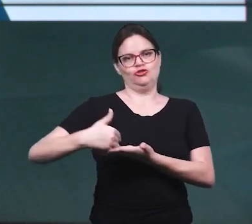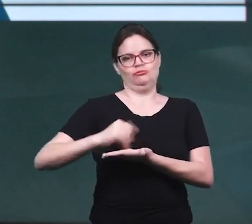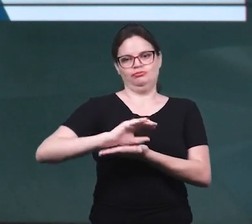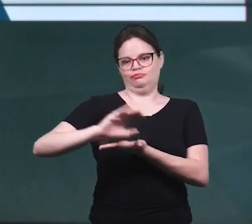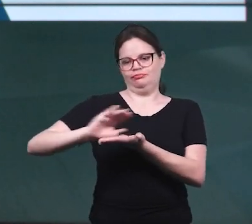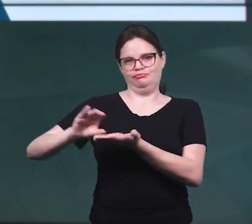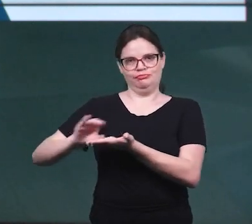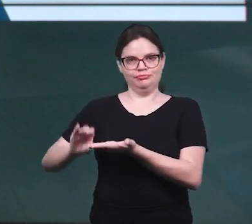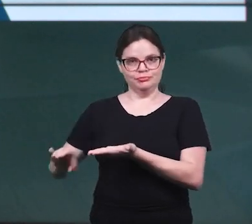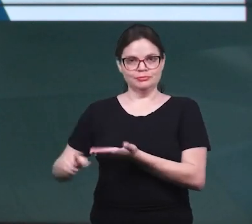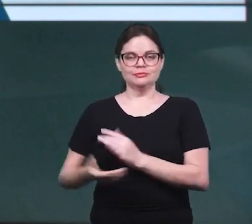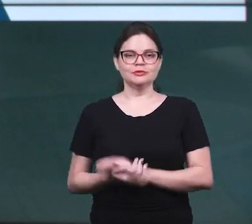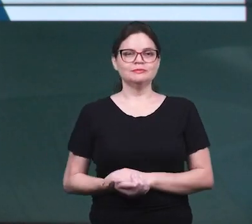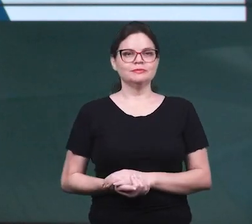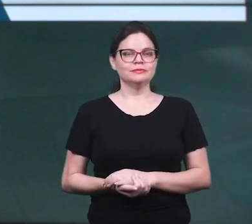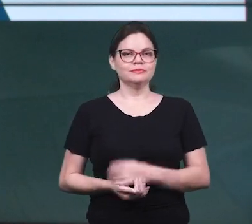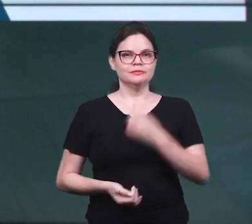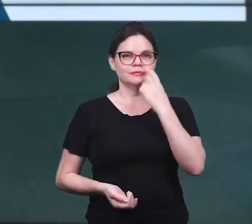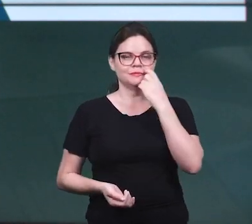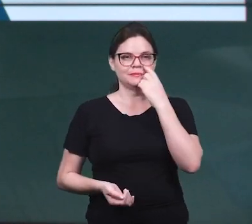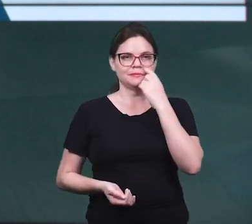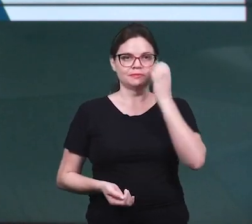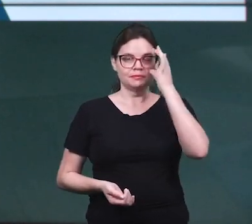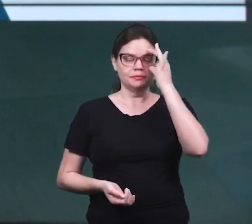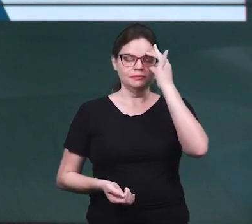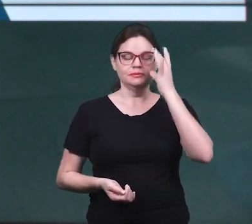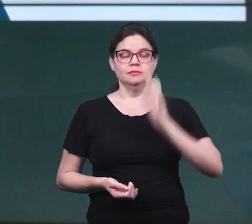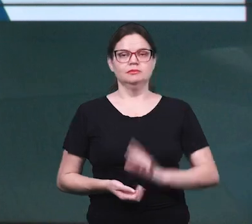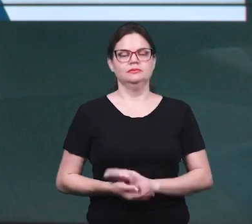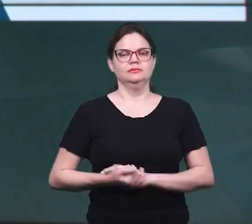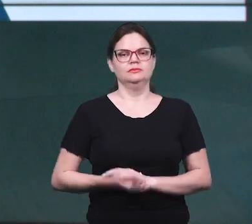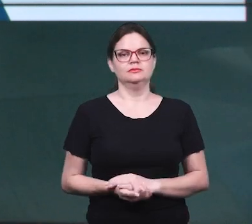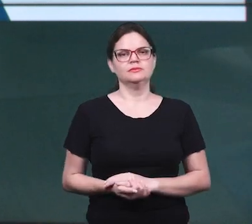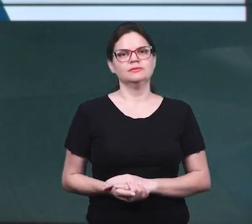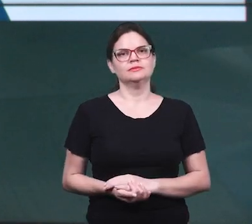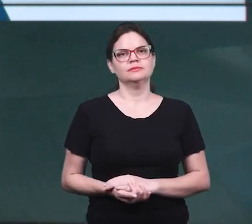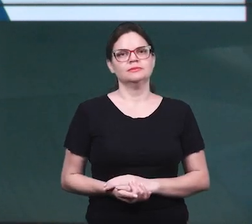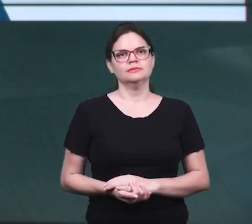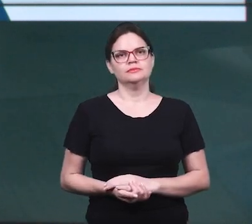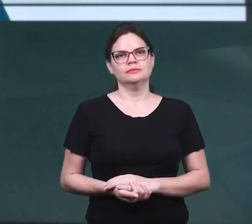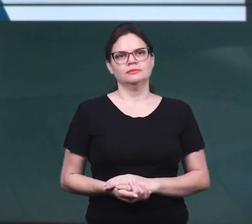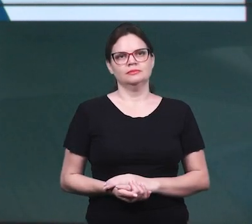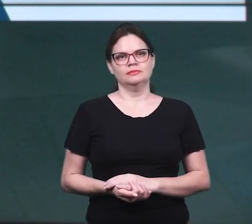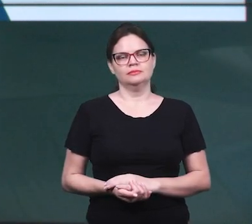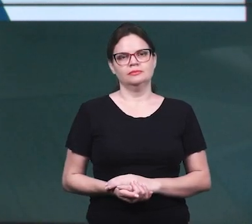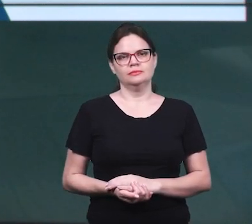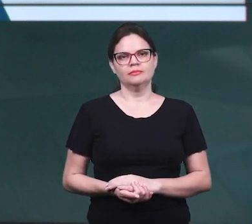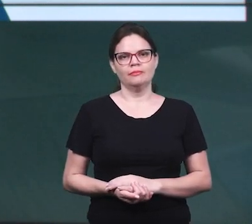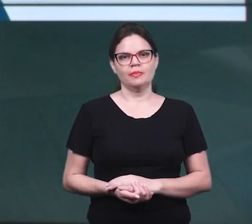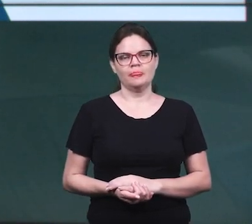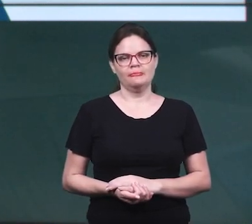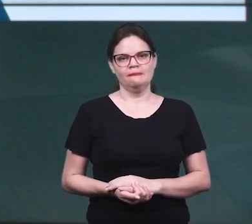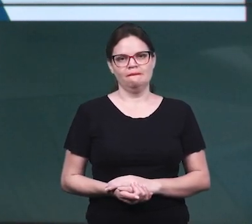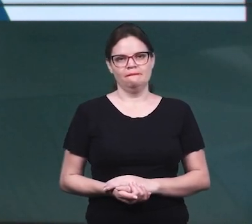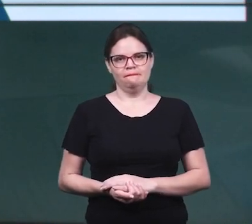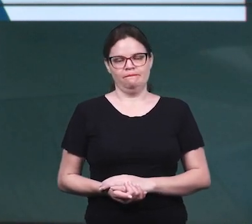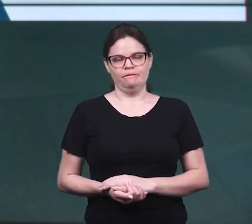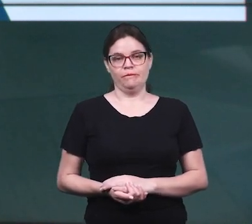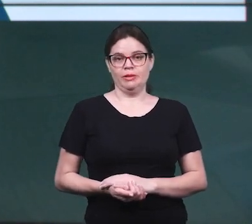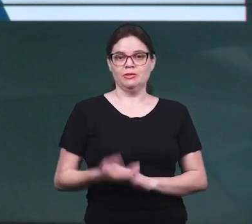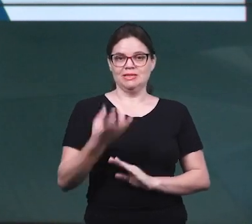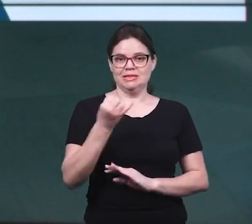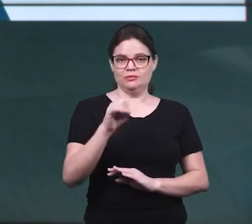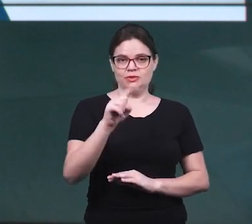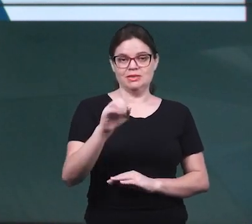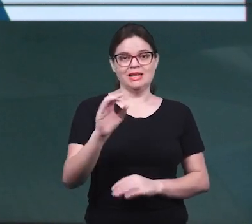na verdade, o ganho, quando você faz esse ganho sobrar,